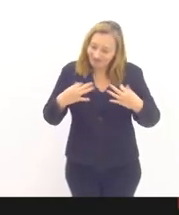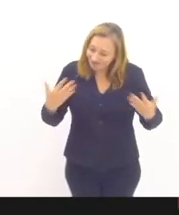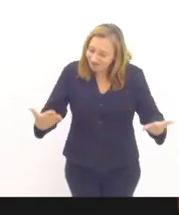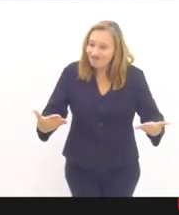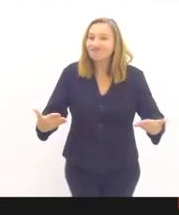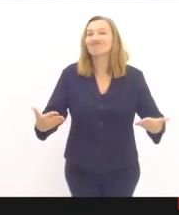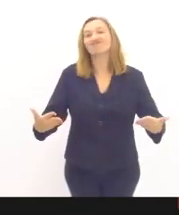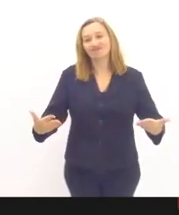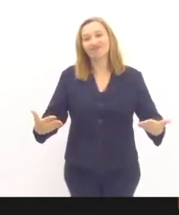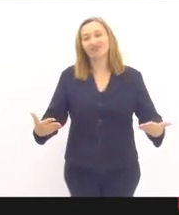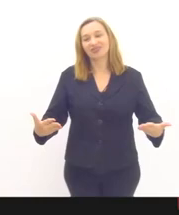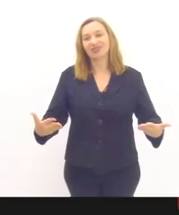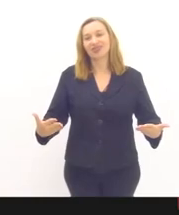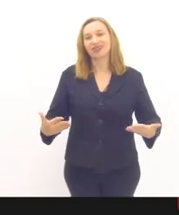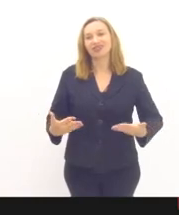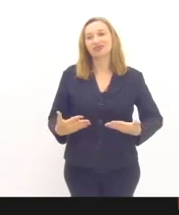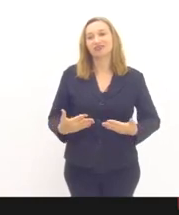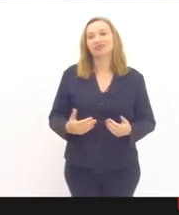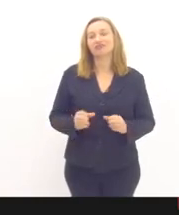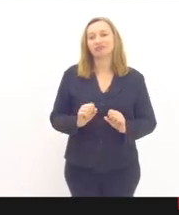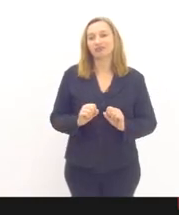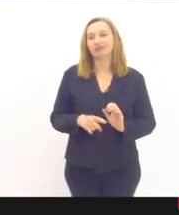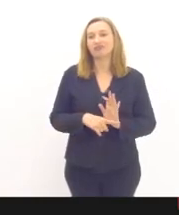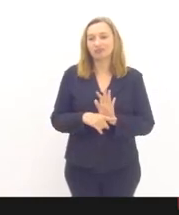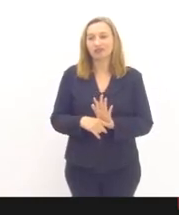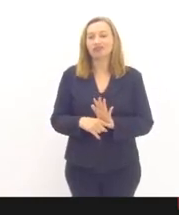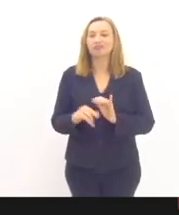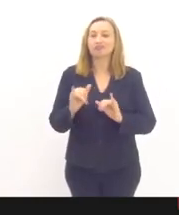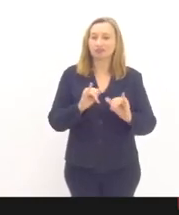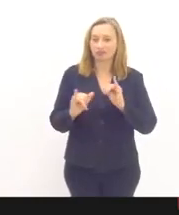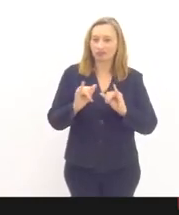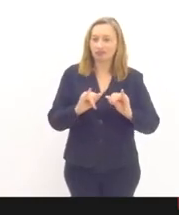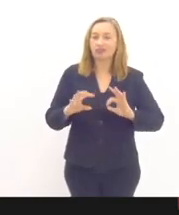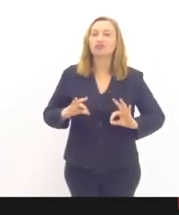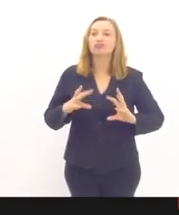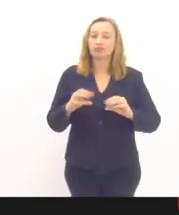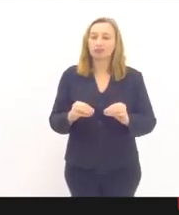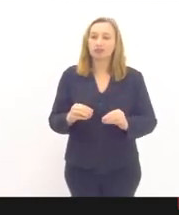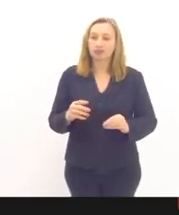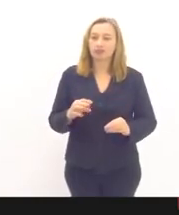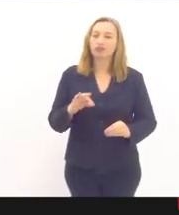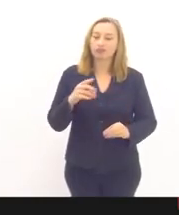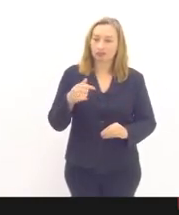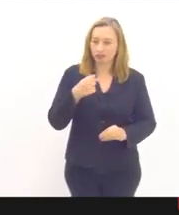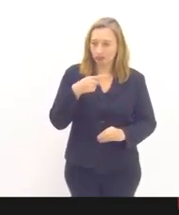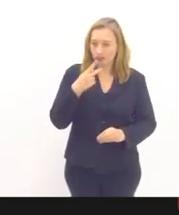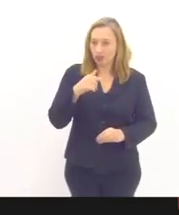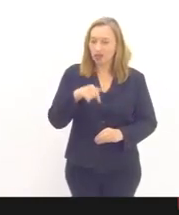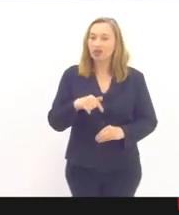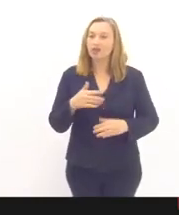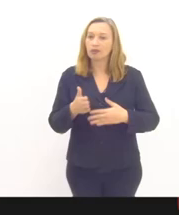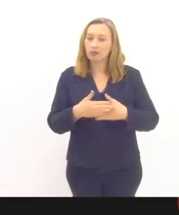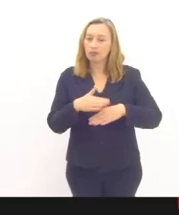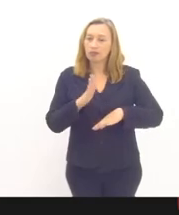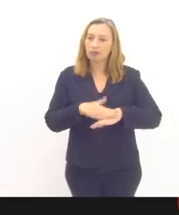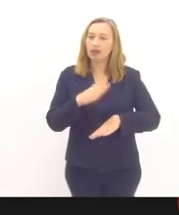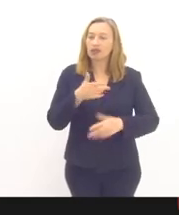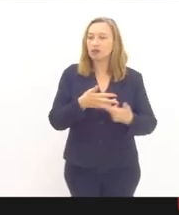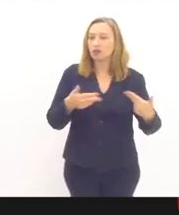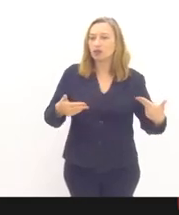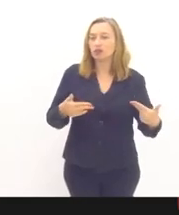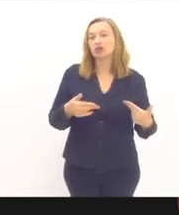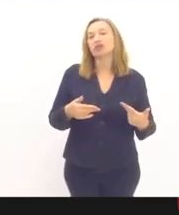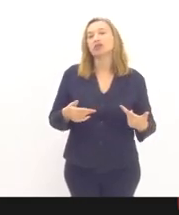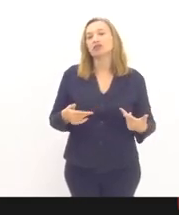gente vai fornecer todas as informações, tudo que eu falei aqui e mais alguns dados que não foram